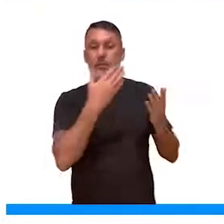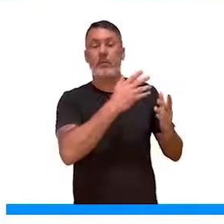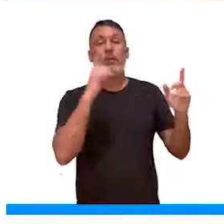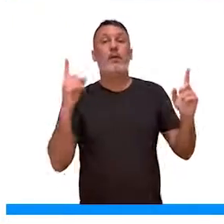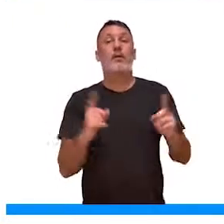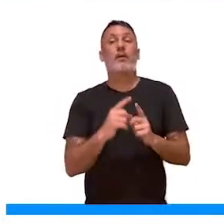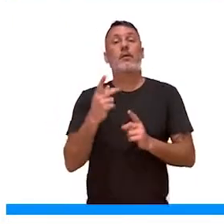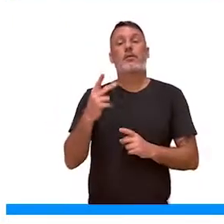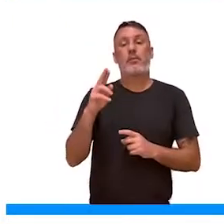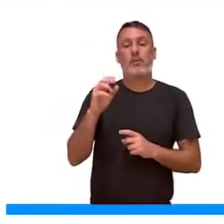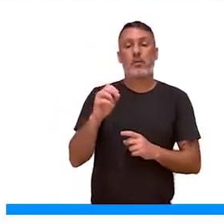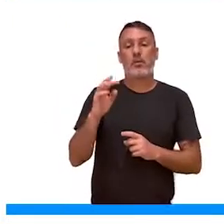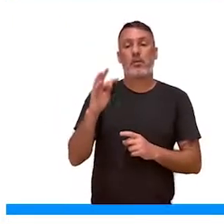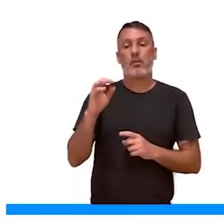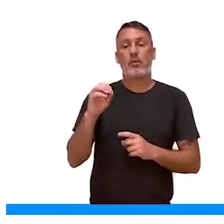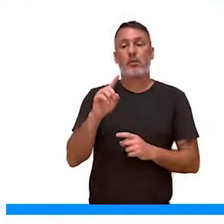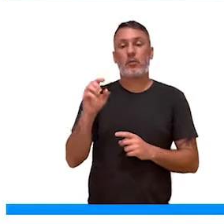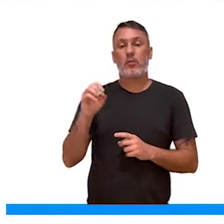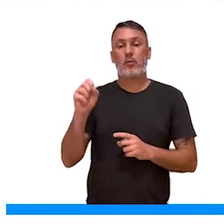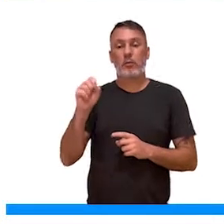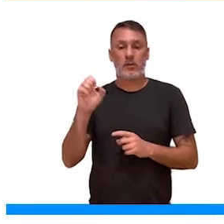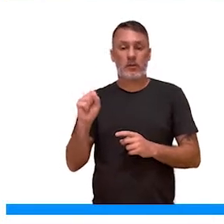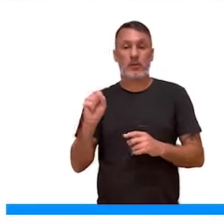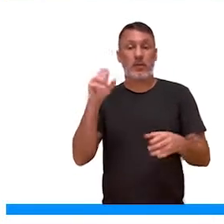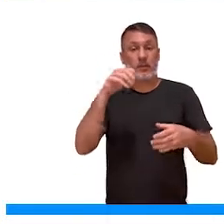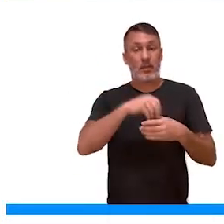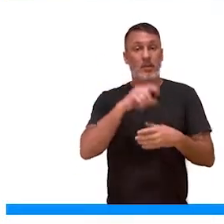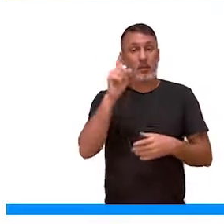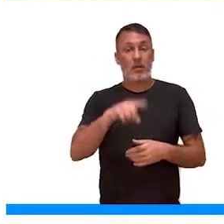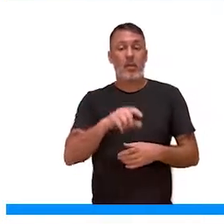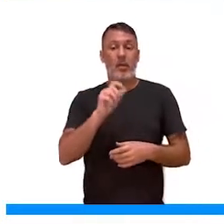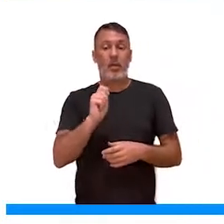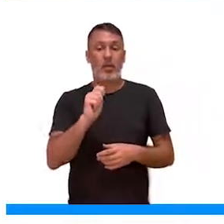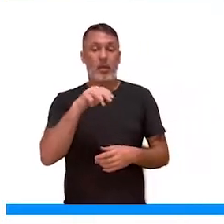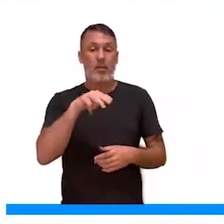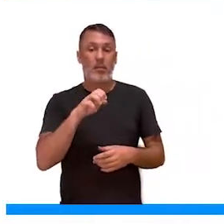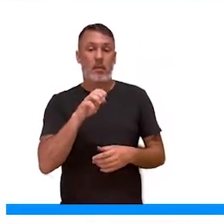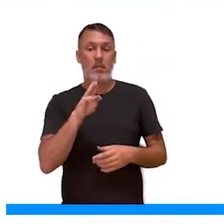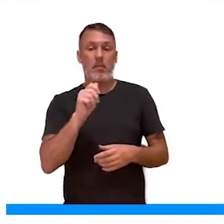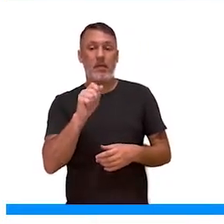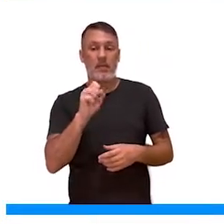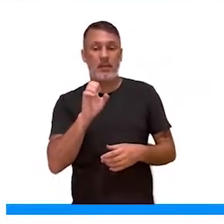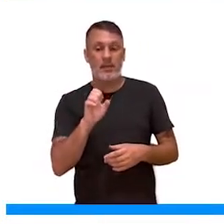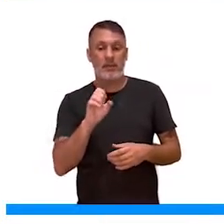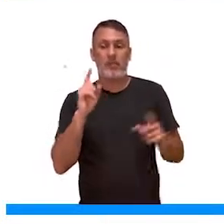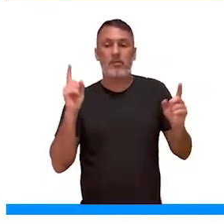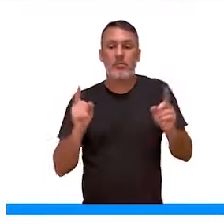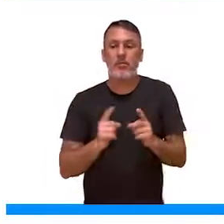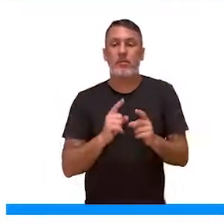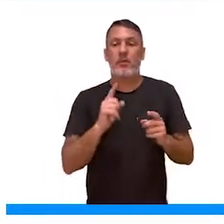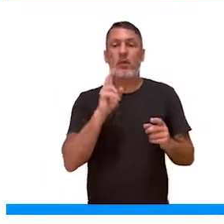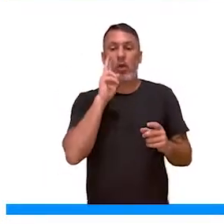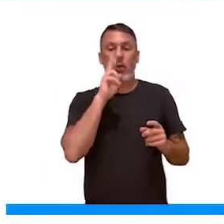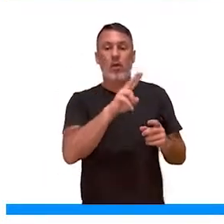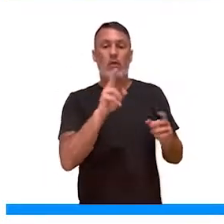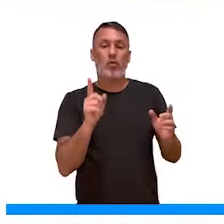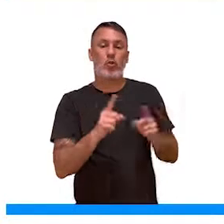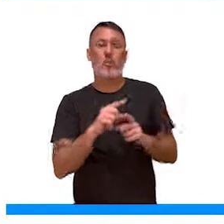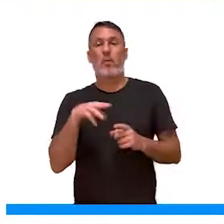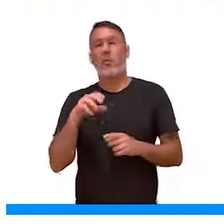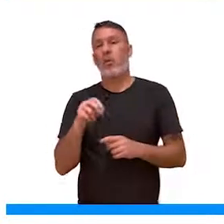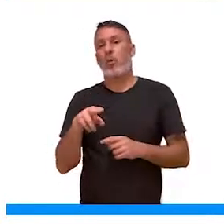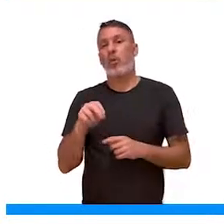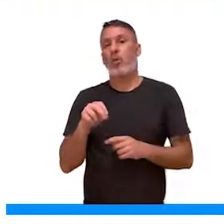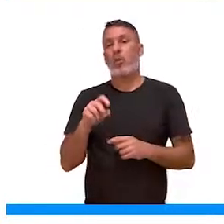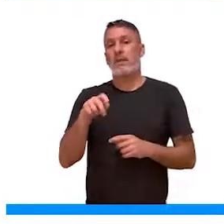Protozooses, a gente tem a amebíase, que é a entamoeba histolítica, que é um protozoário monoxênico, tá? Então, monoxênico